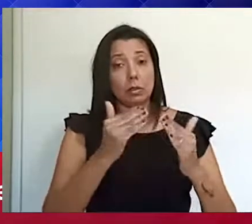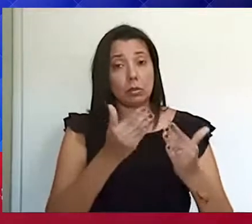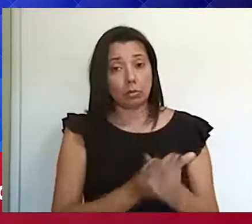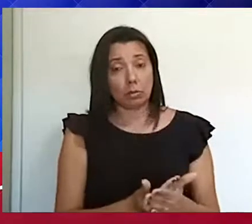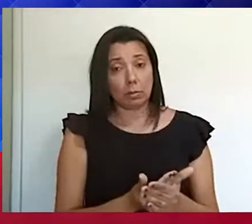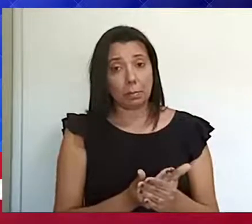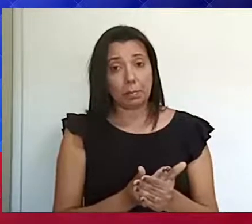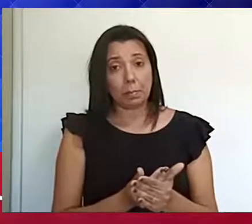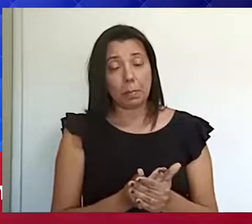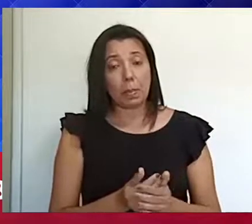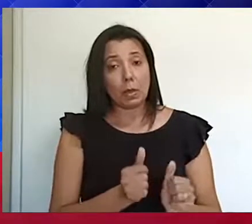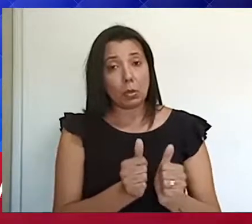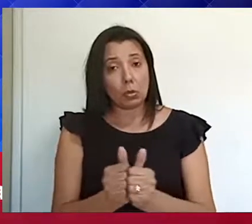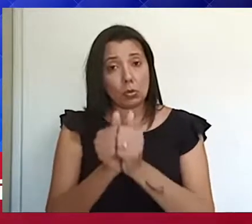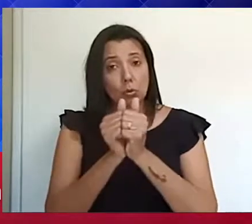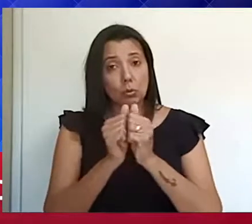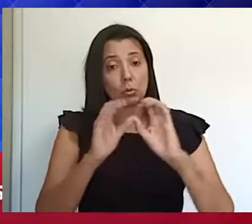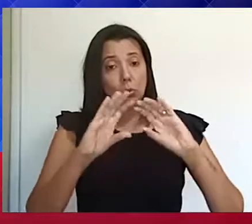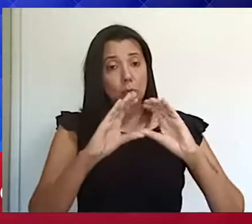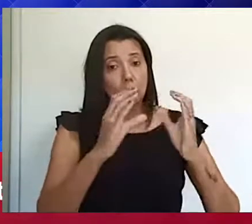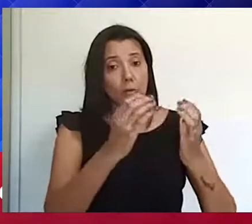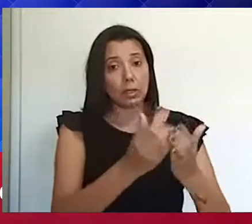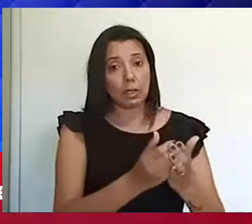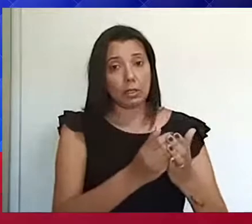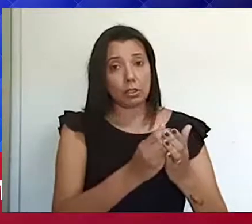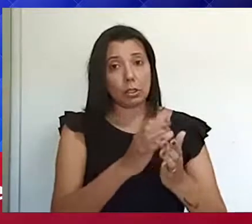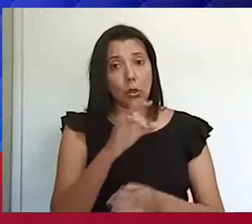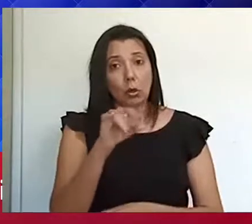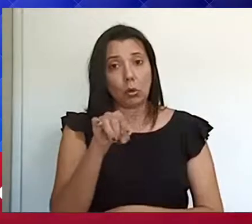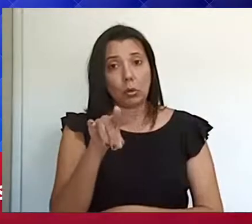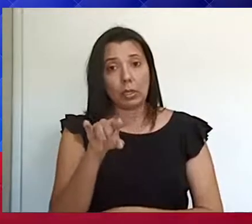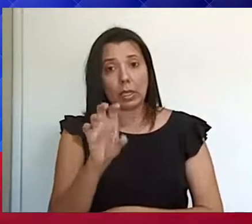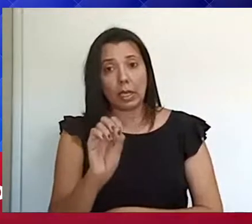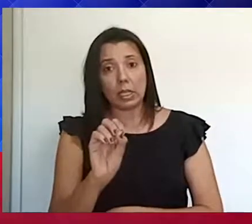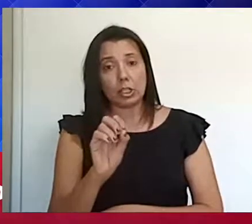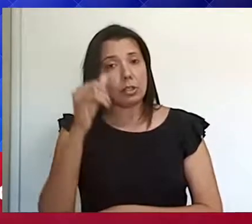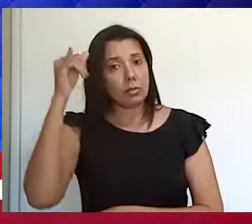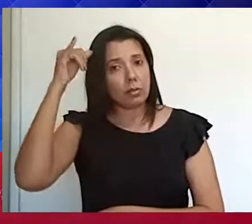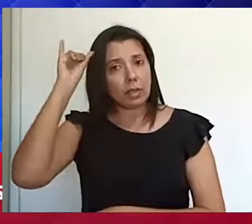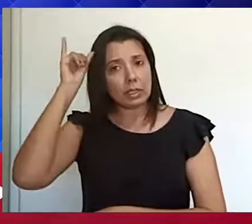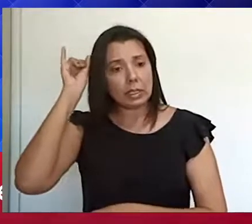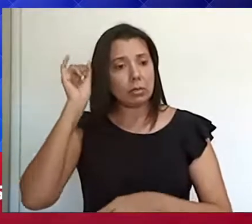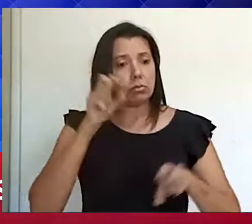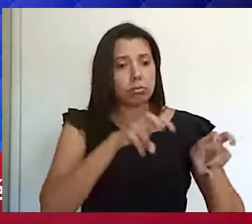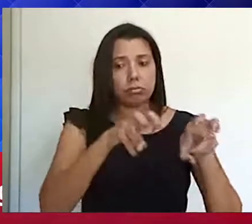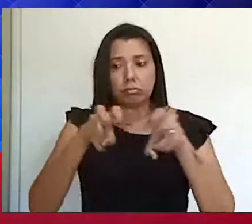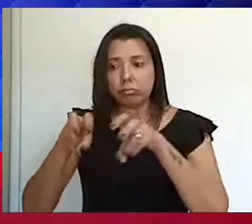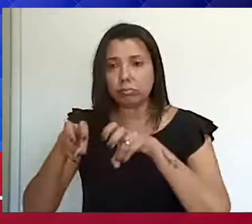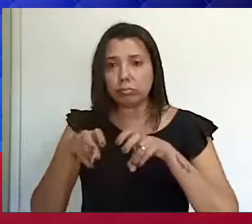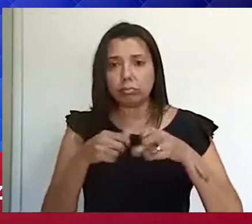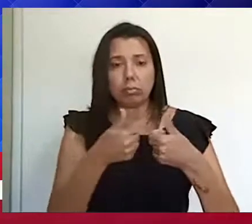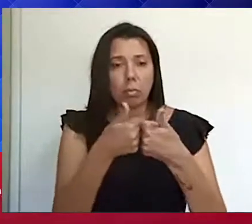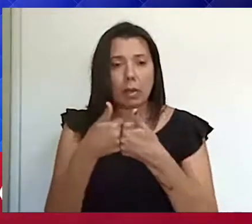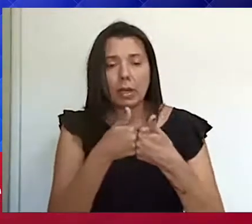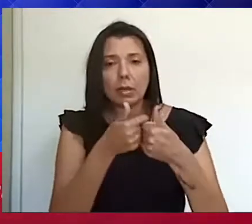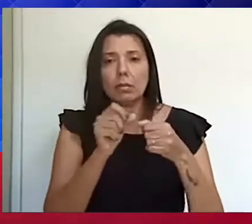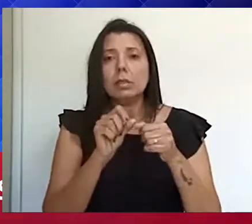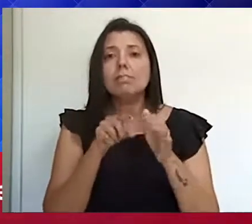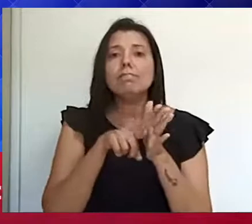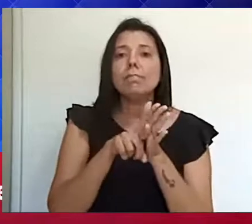junto com a comunidade do assentamento Contagem e as fazendas circunvizinhas, que é uma pesquisa, né, sobre a história